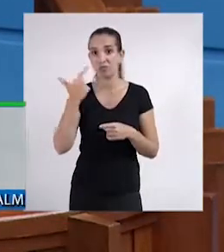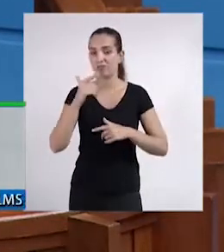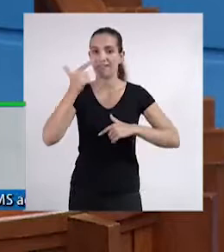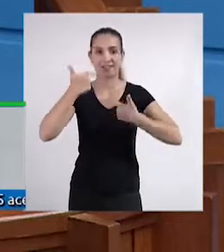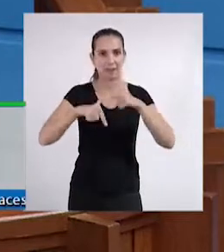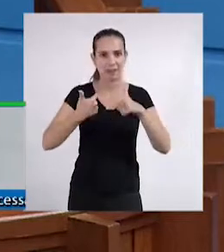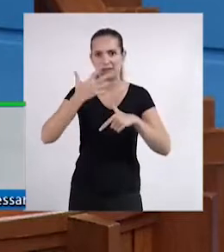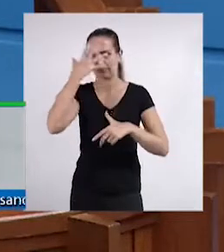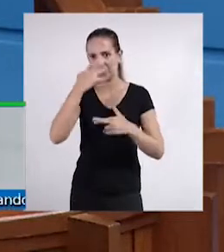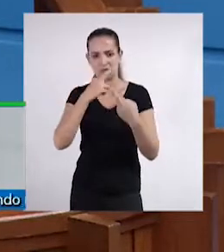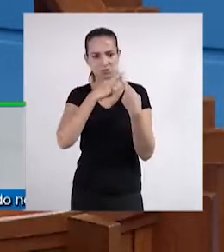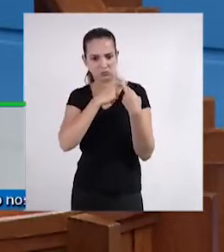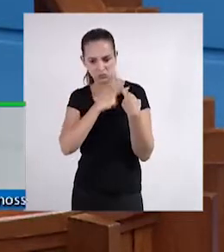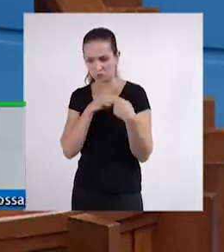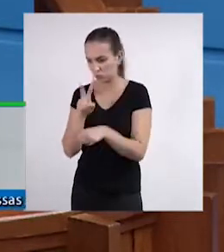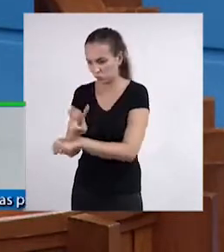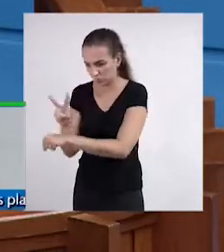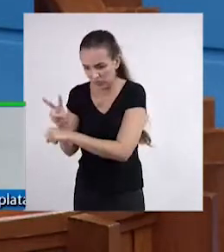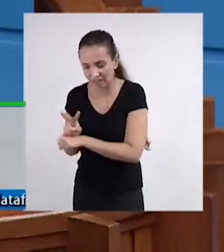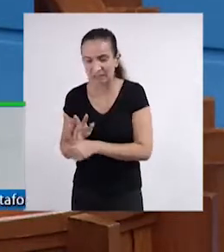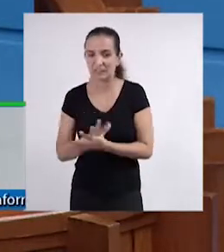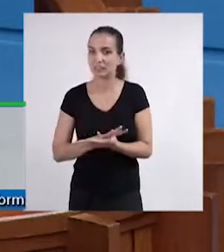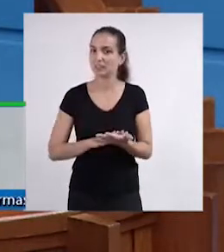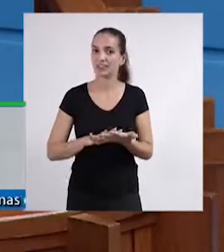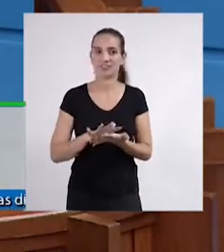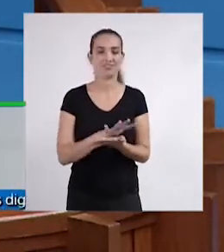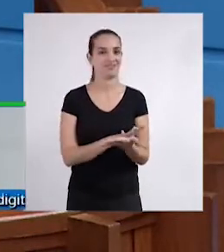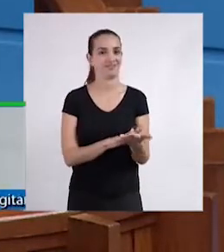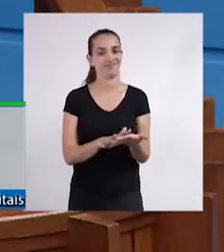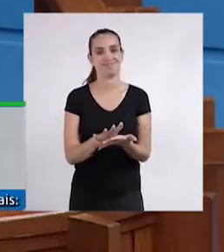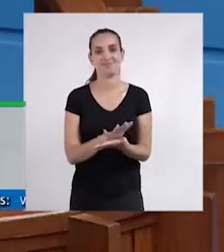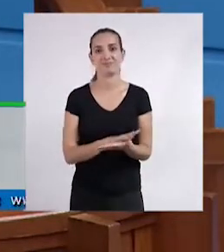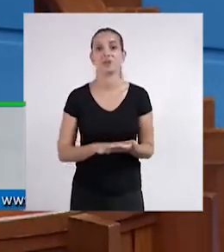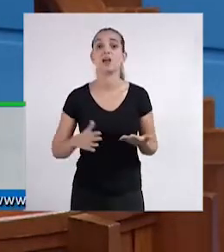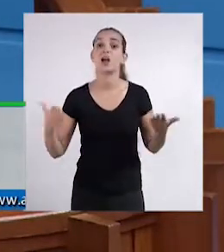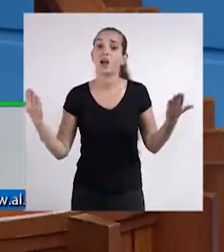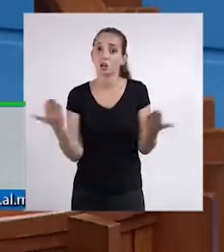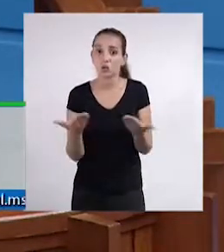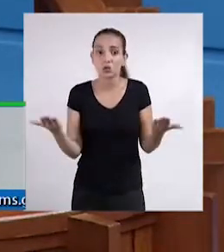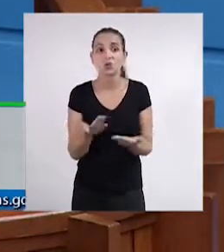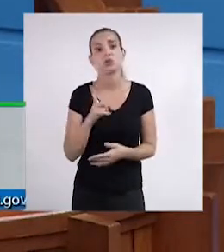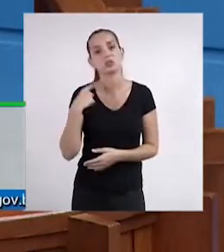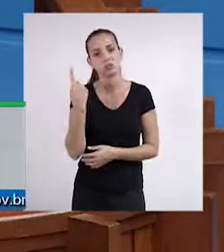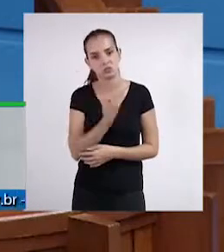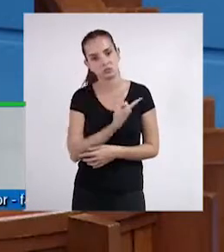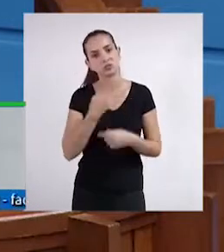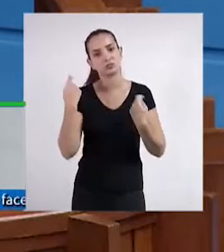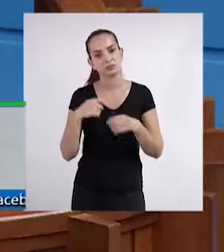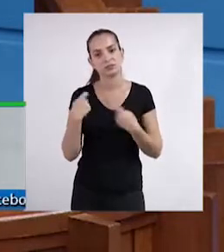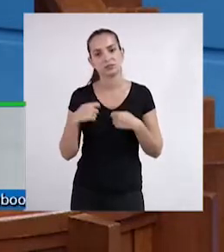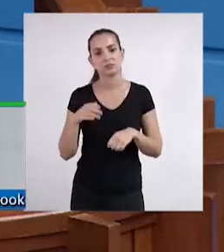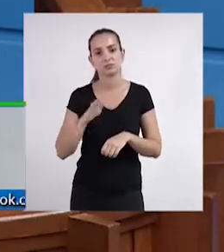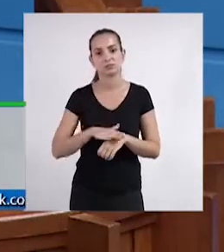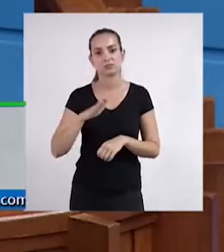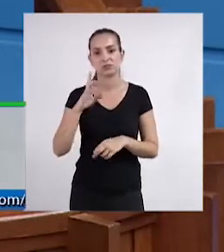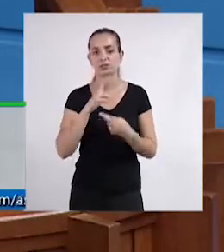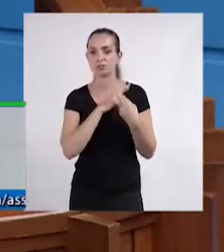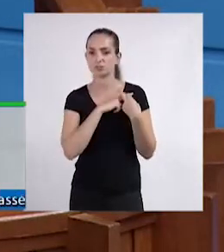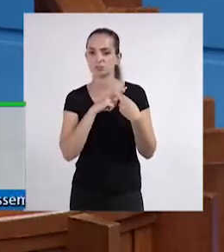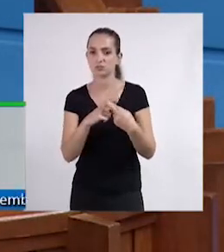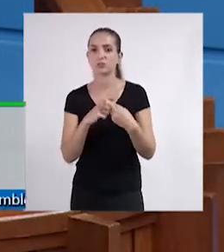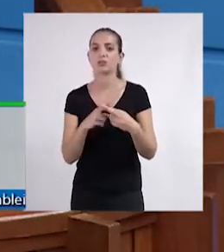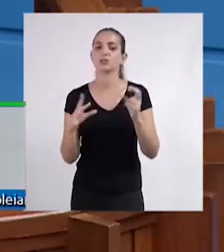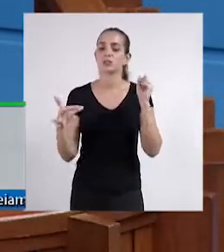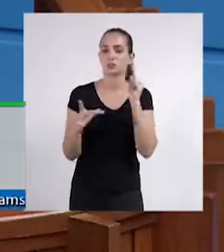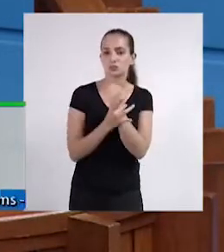porque fazendo isso, a gente dá o exemplo e as pessoas vão pensar duas vezes ao colocar em segundo plano a segurança, a vida